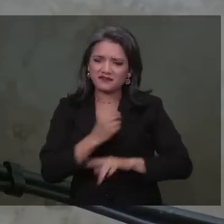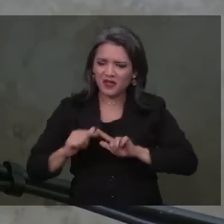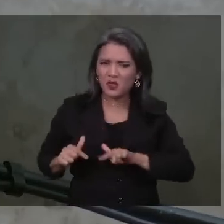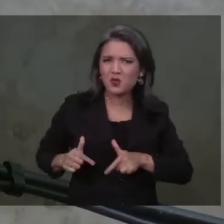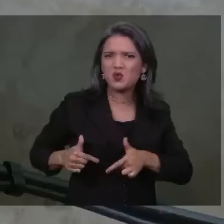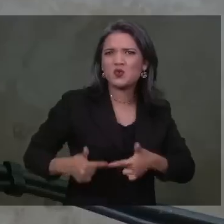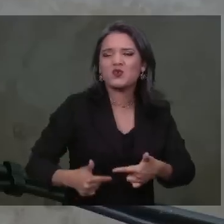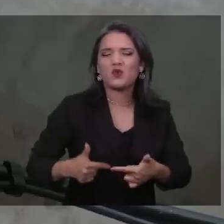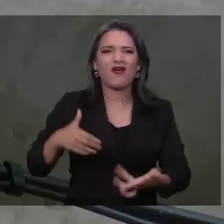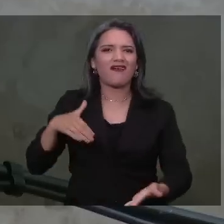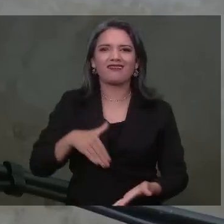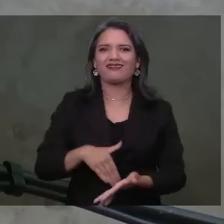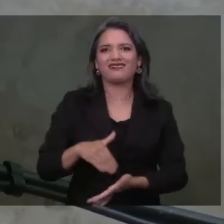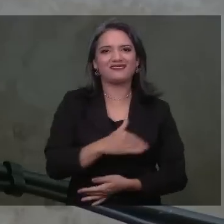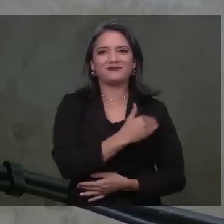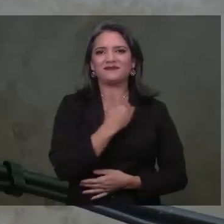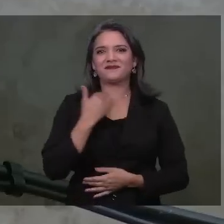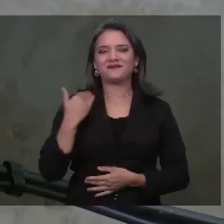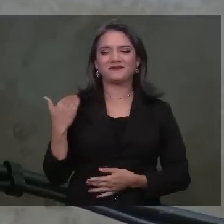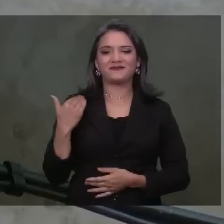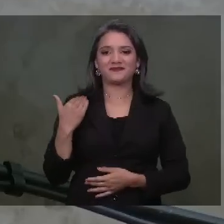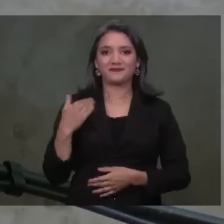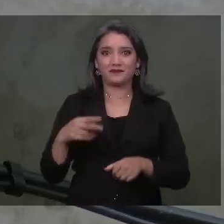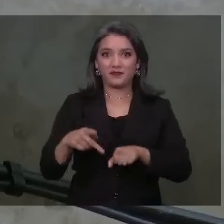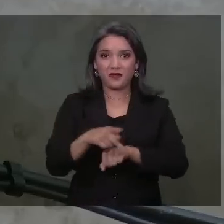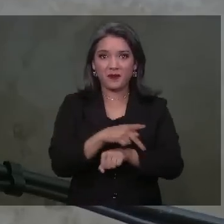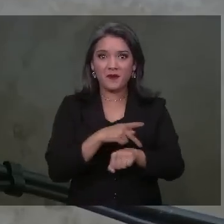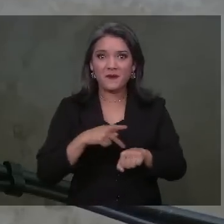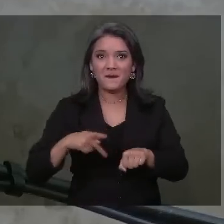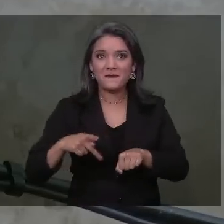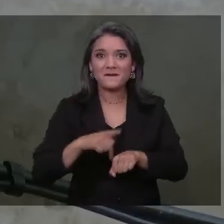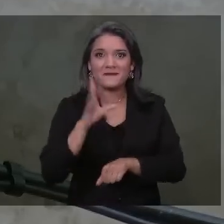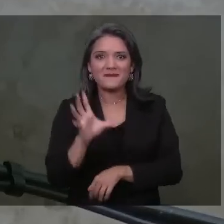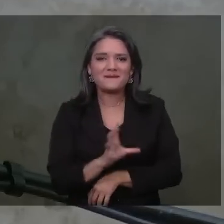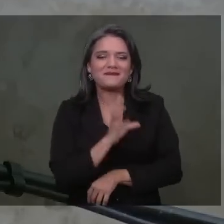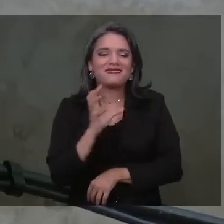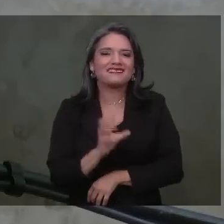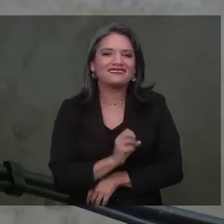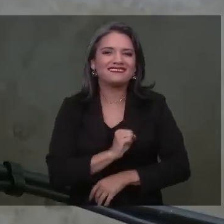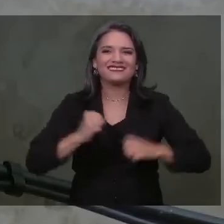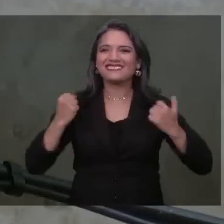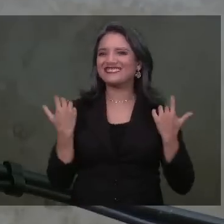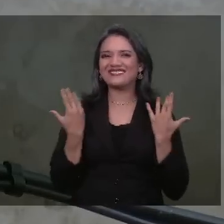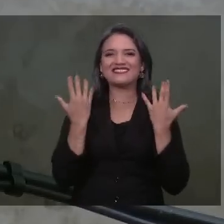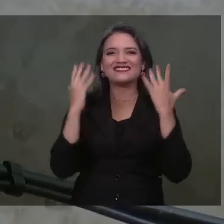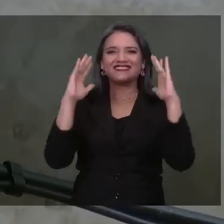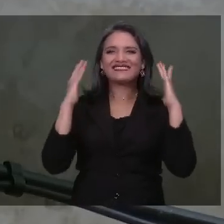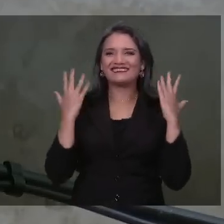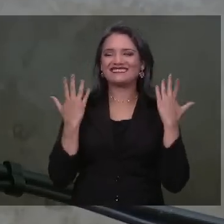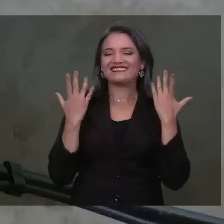desafia o nosso peito à própria morte. Ó pátria amada,